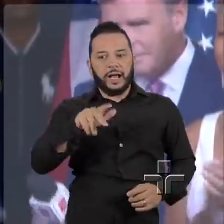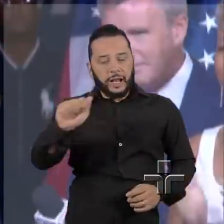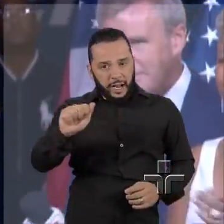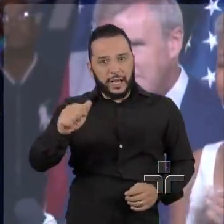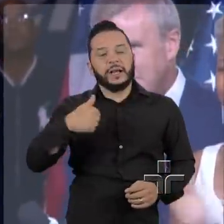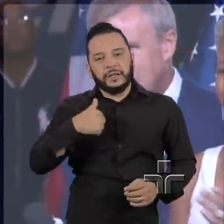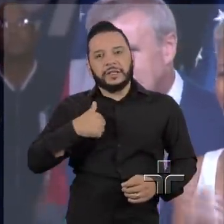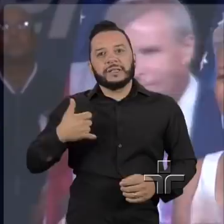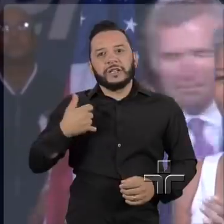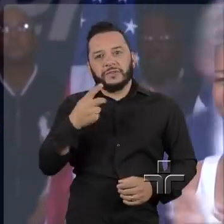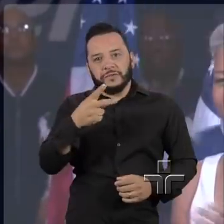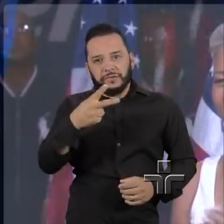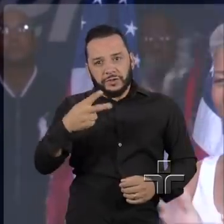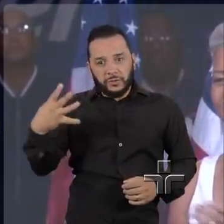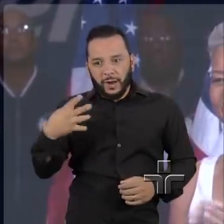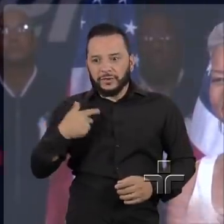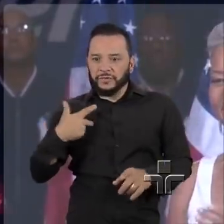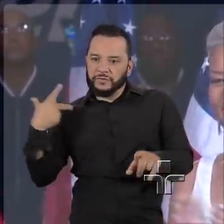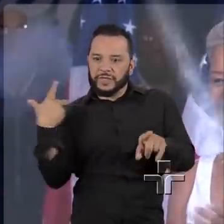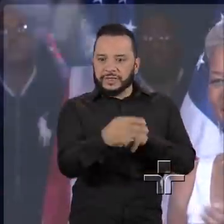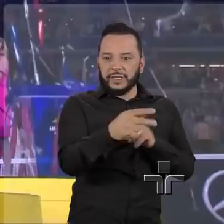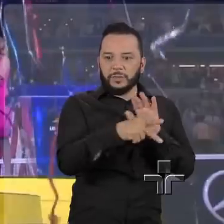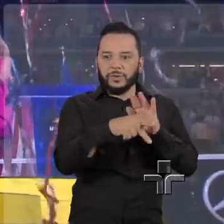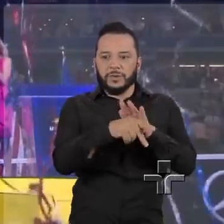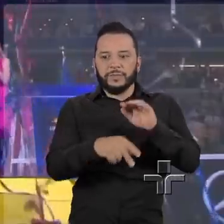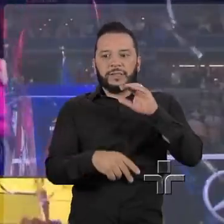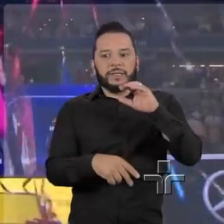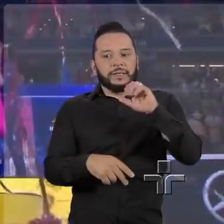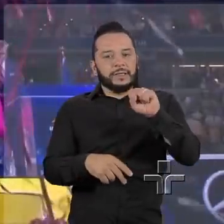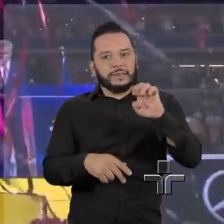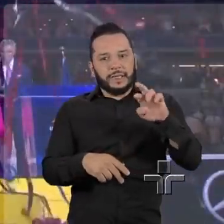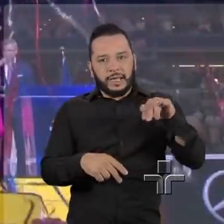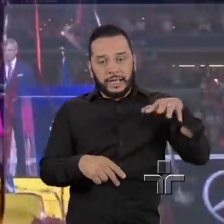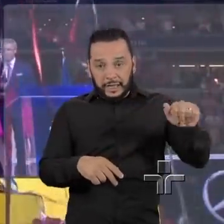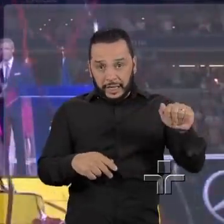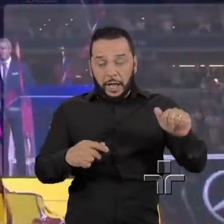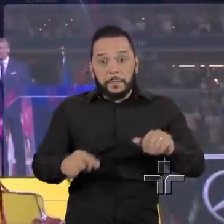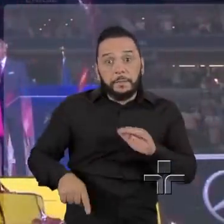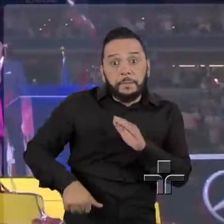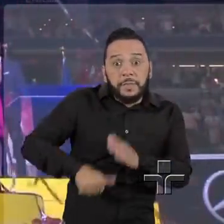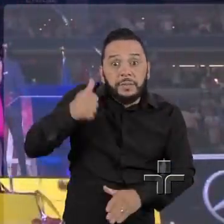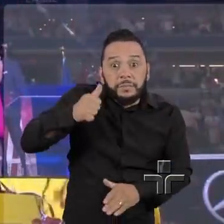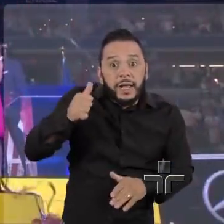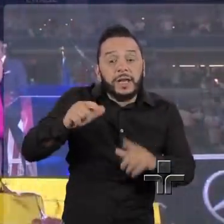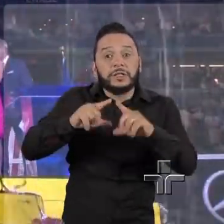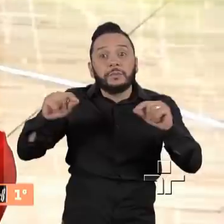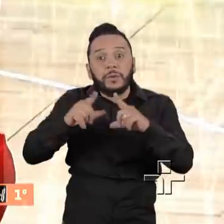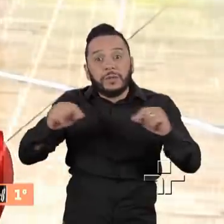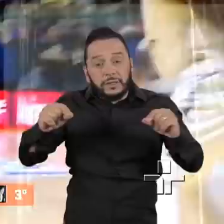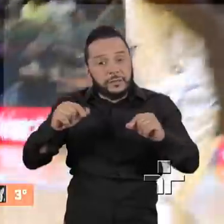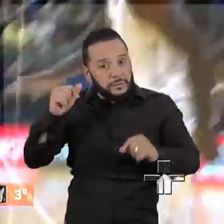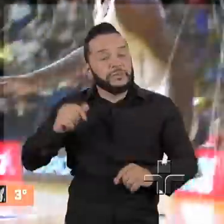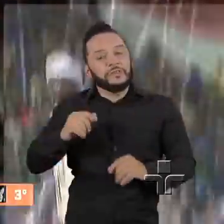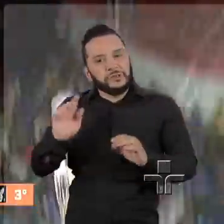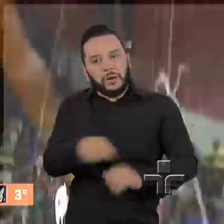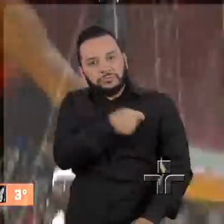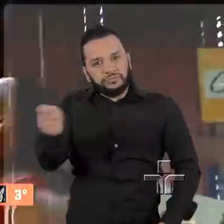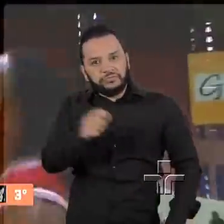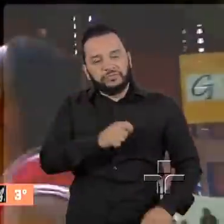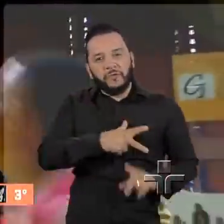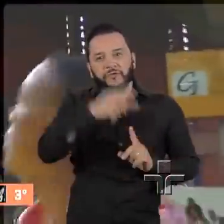derrotar a norte-americana Serena Williams e se tornar a primeira japonesa a vencer um torneio de Grand Slam.